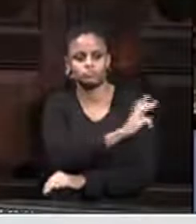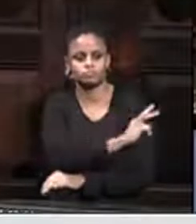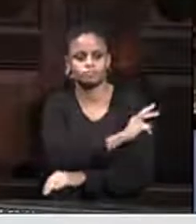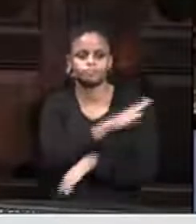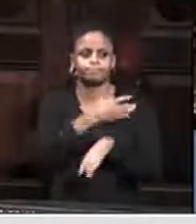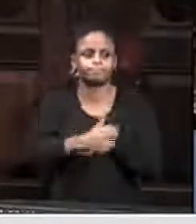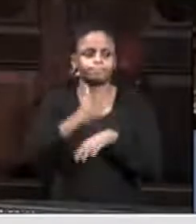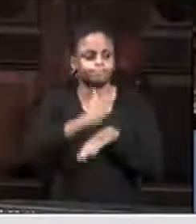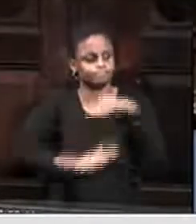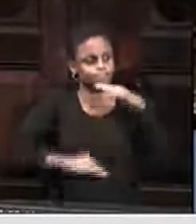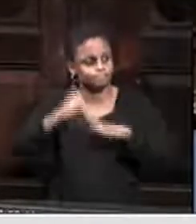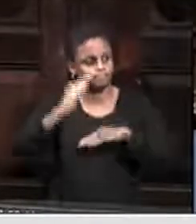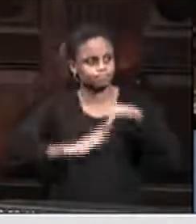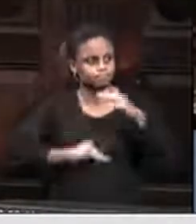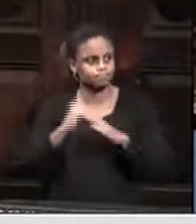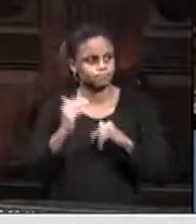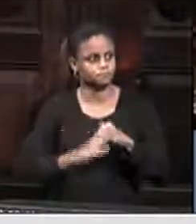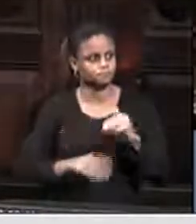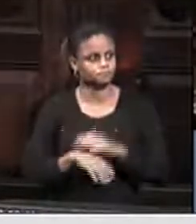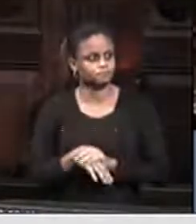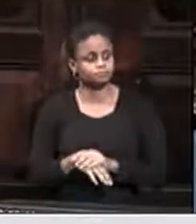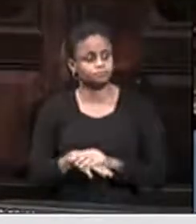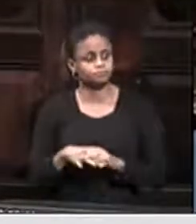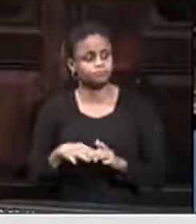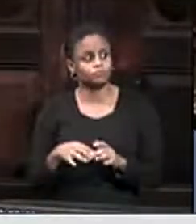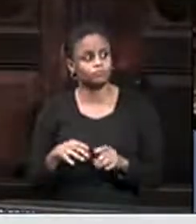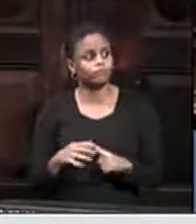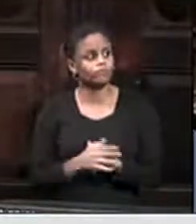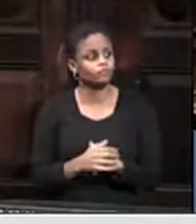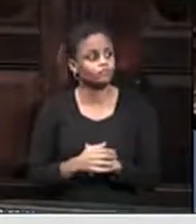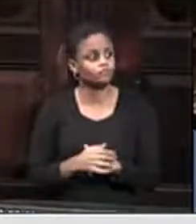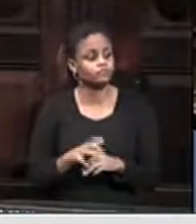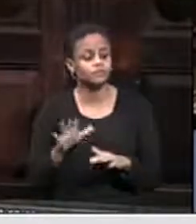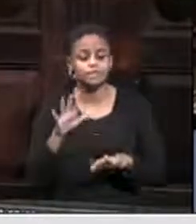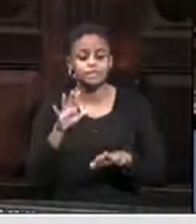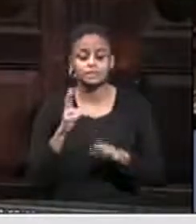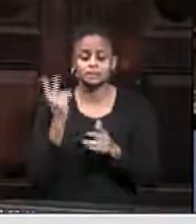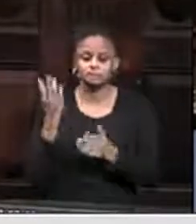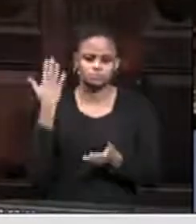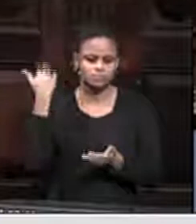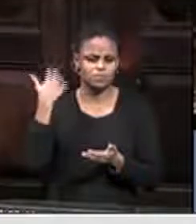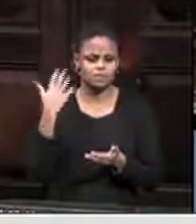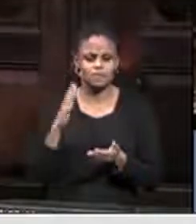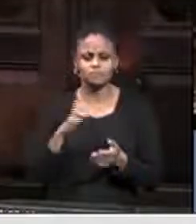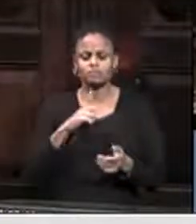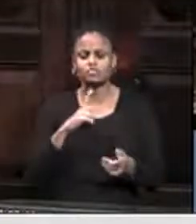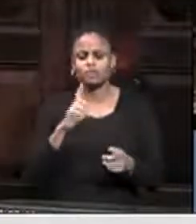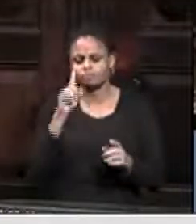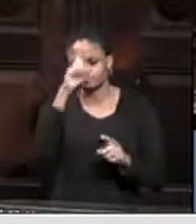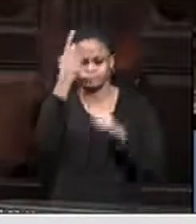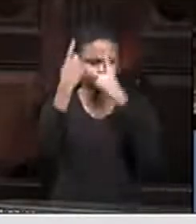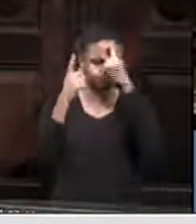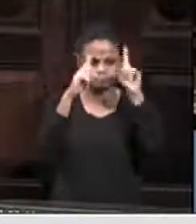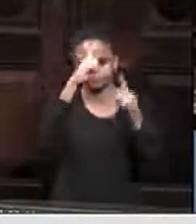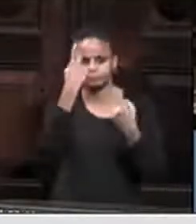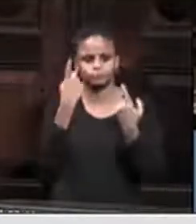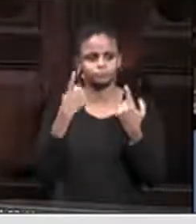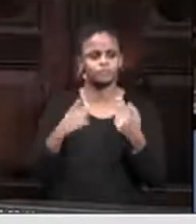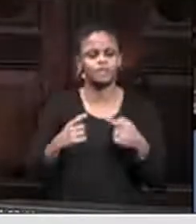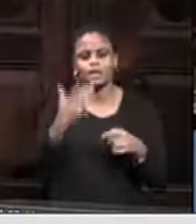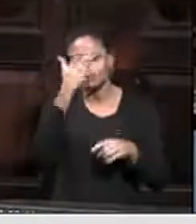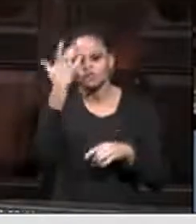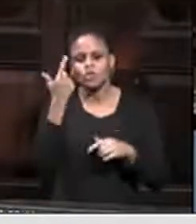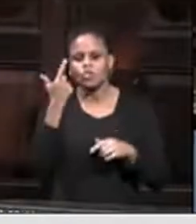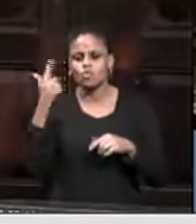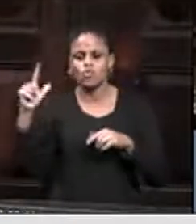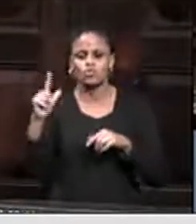dava sob a lógica do improviso. Era um engenheiro que virava um professor de um curso de edificações, era